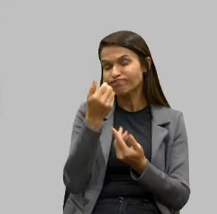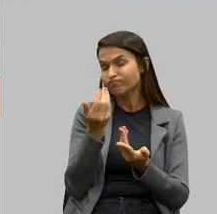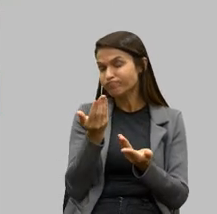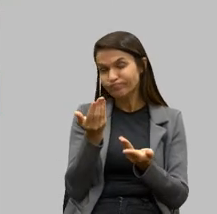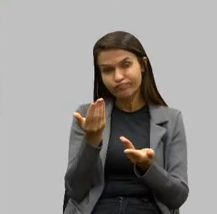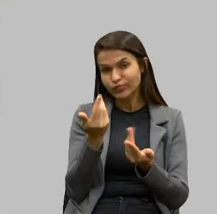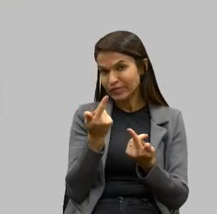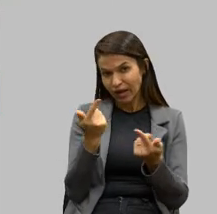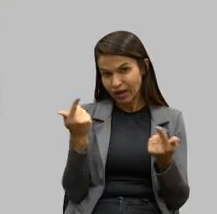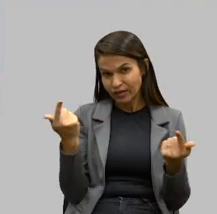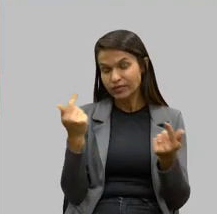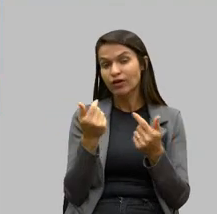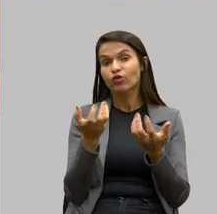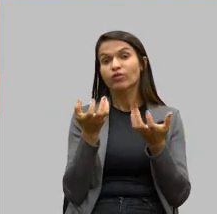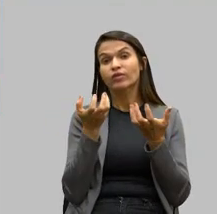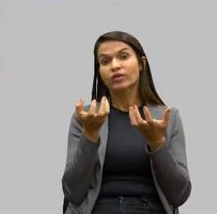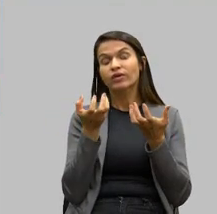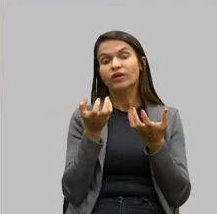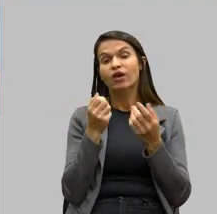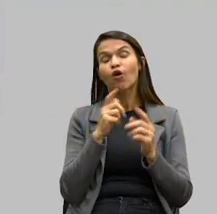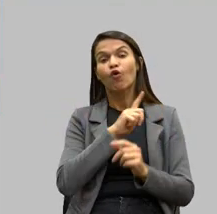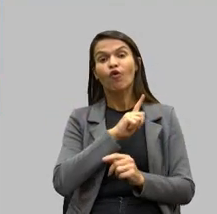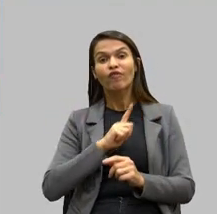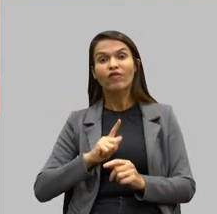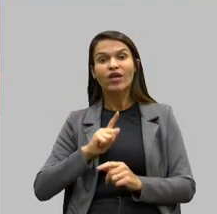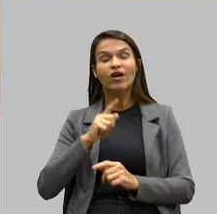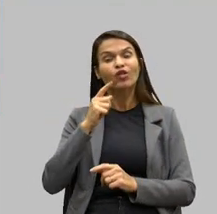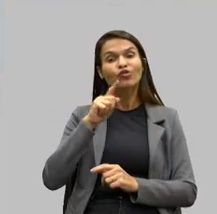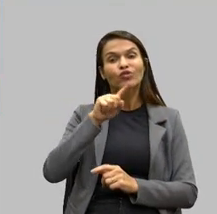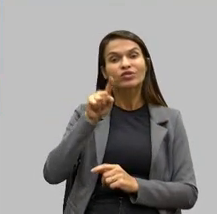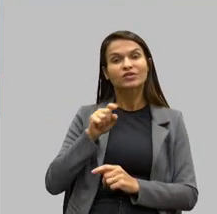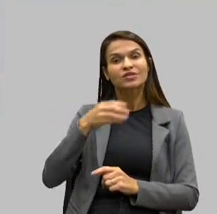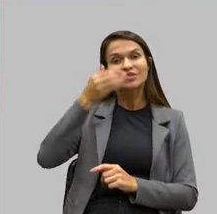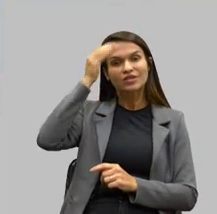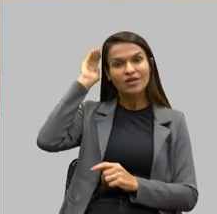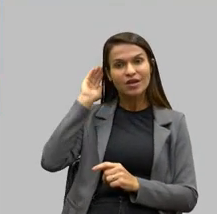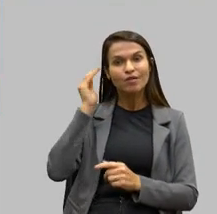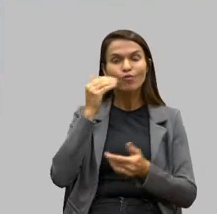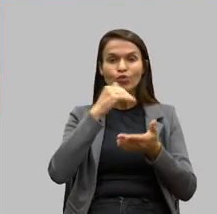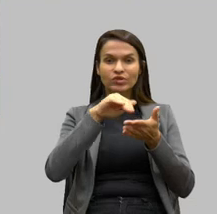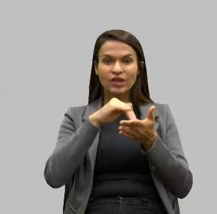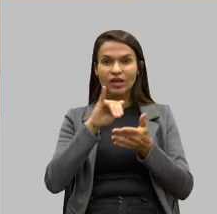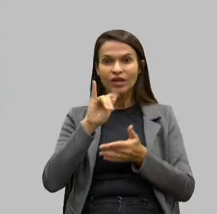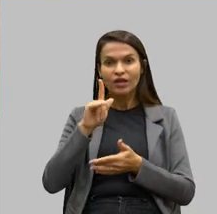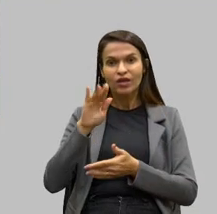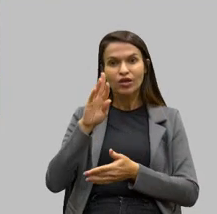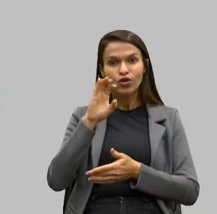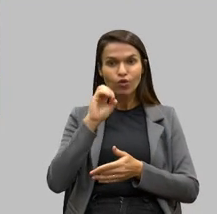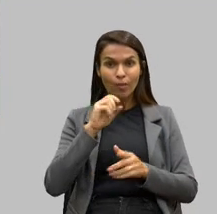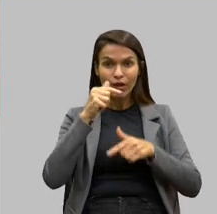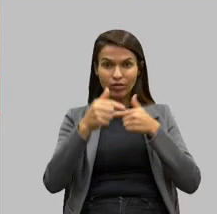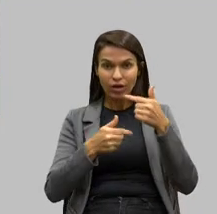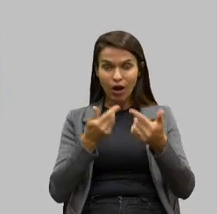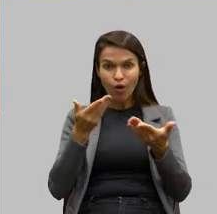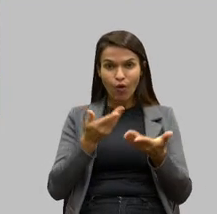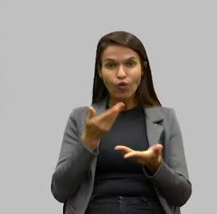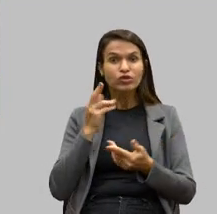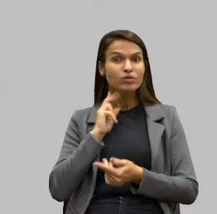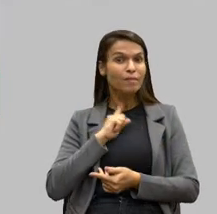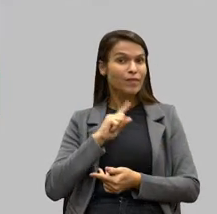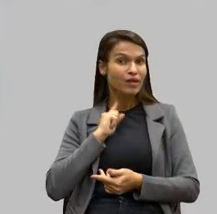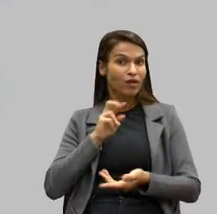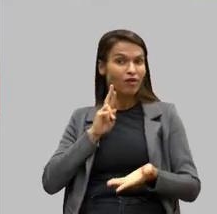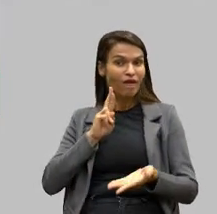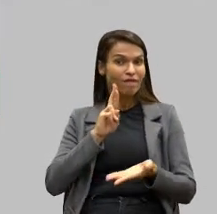queria enaltecer o governo Zema, o secretário Igor, pelo trabalho, porque hoje Minas virou referência